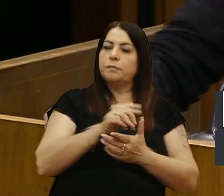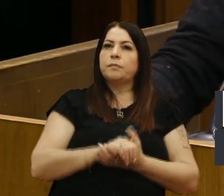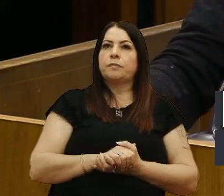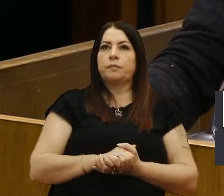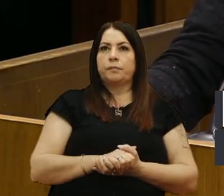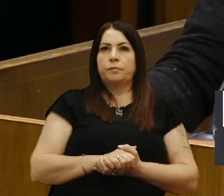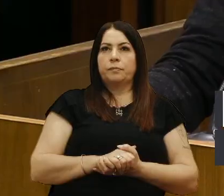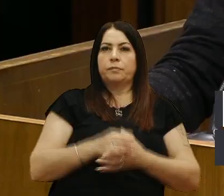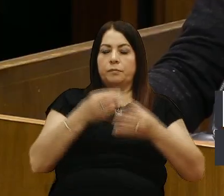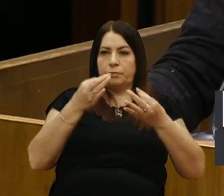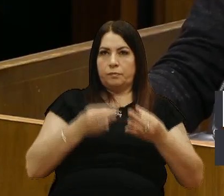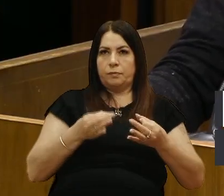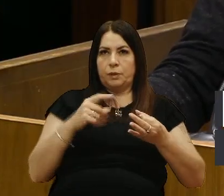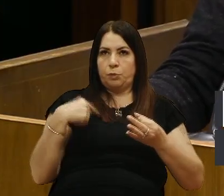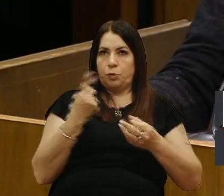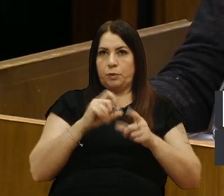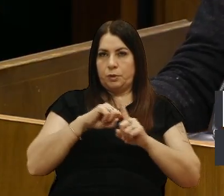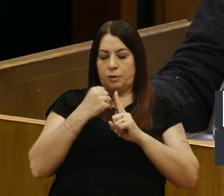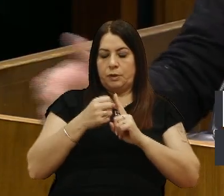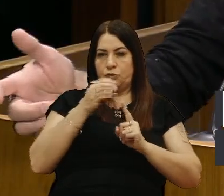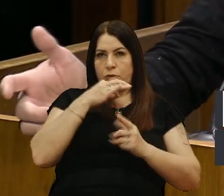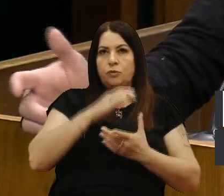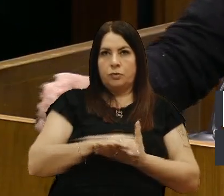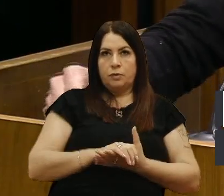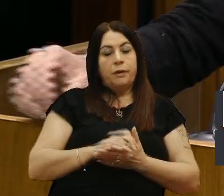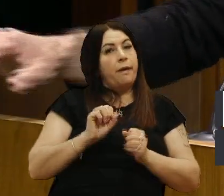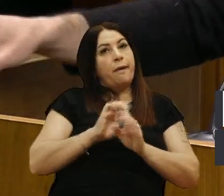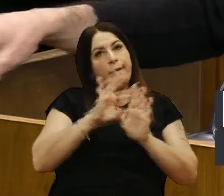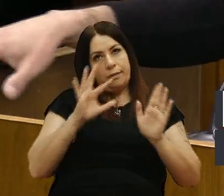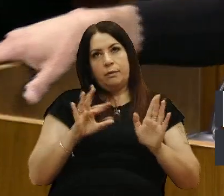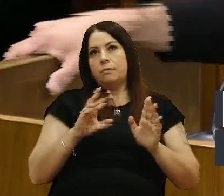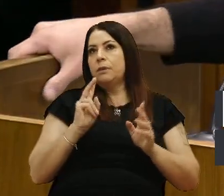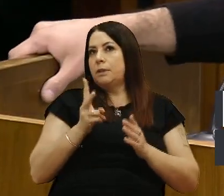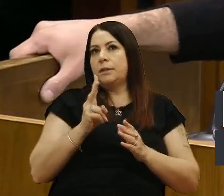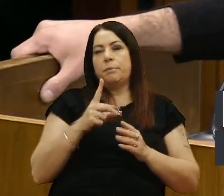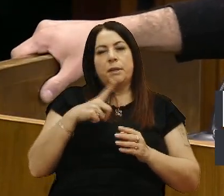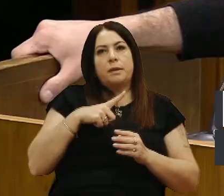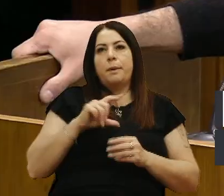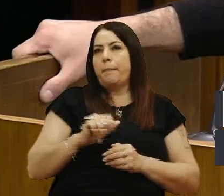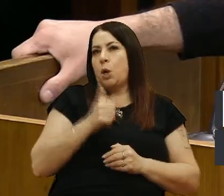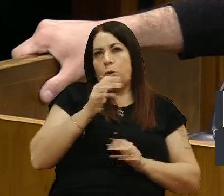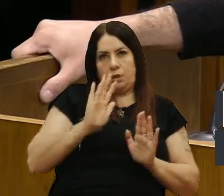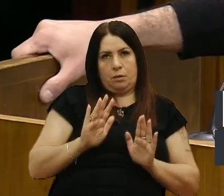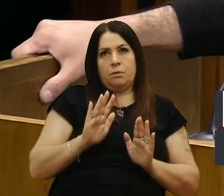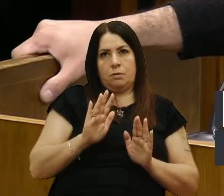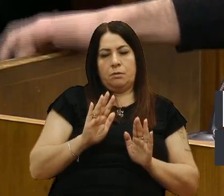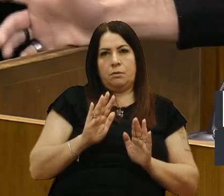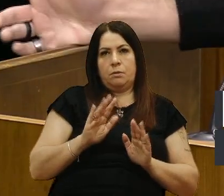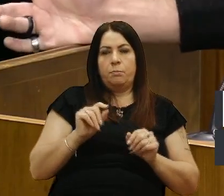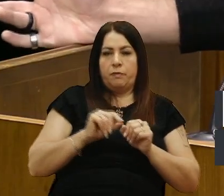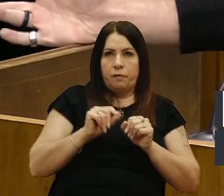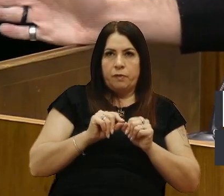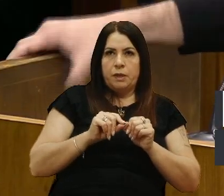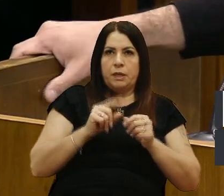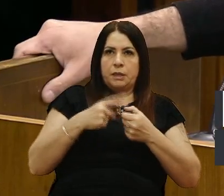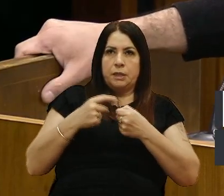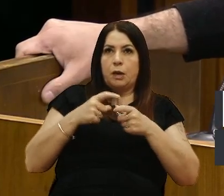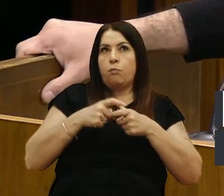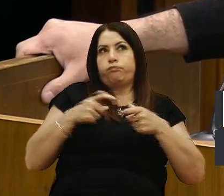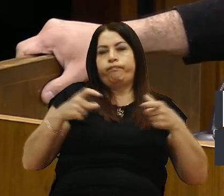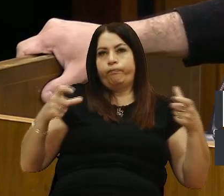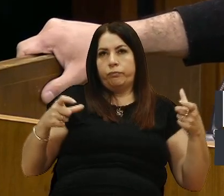trabalho eficaz para a nossa sociedade caxiense. Claro, sempre existem melhorias, né, a ser feita, a cidade é muito